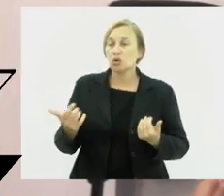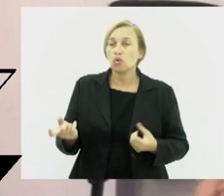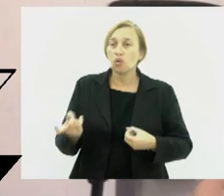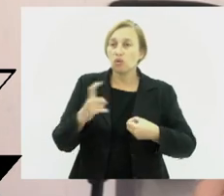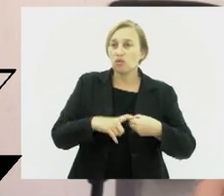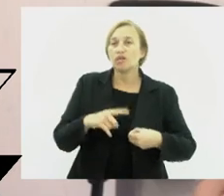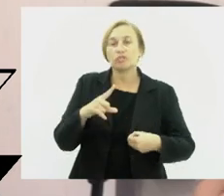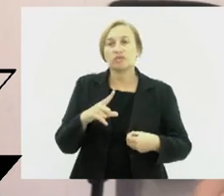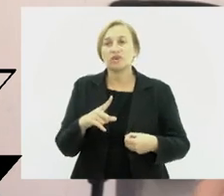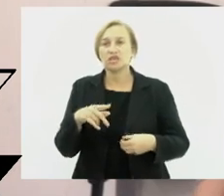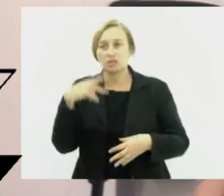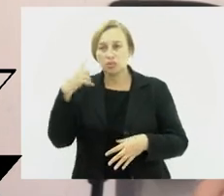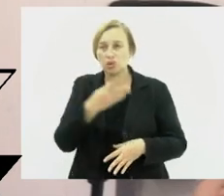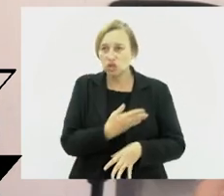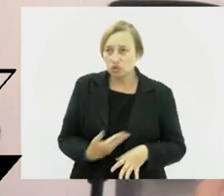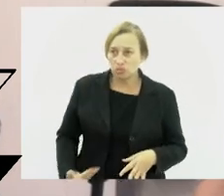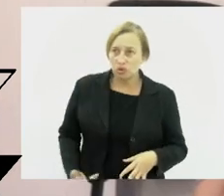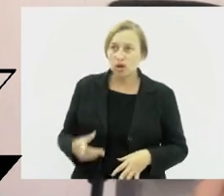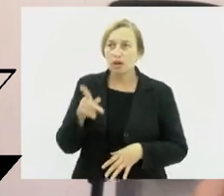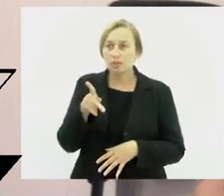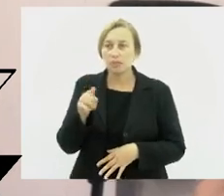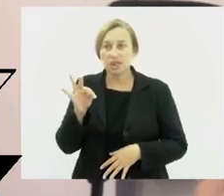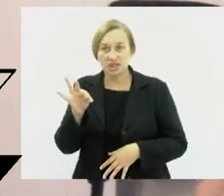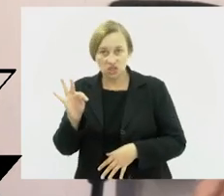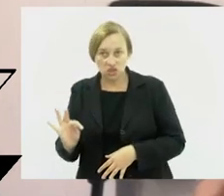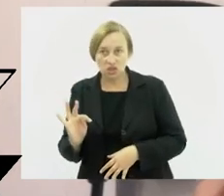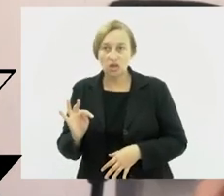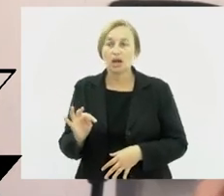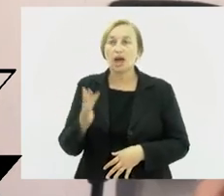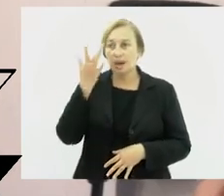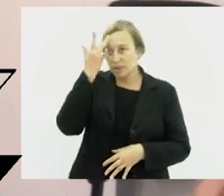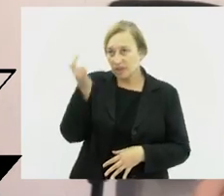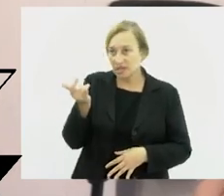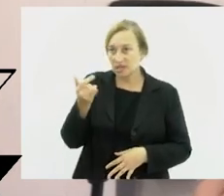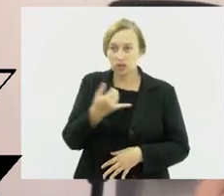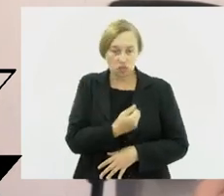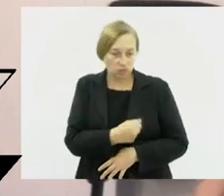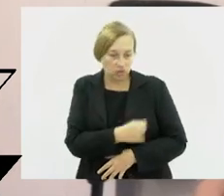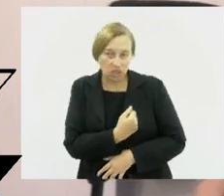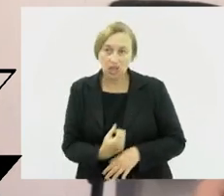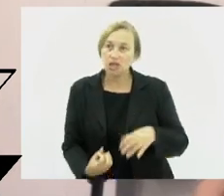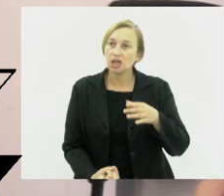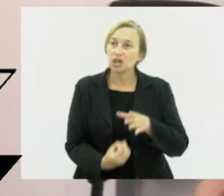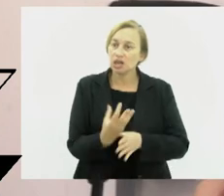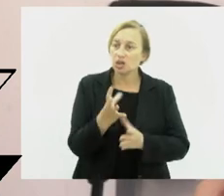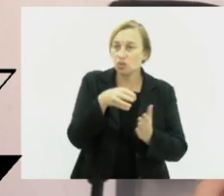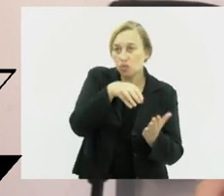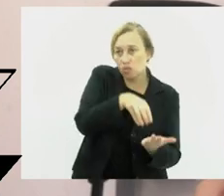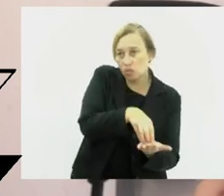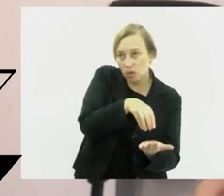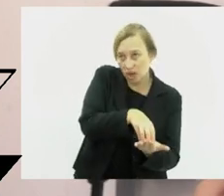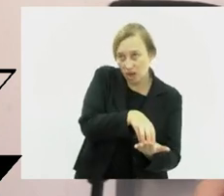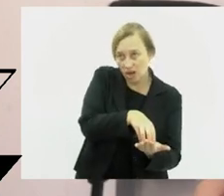política pública de pitbull, então imagina que amanhã Meriti faça um abrigo. Precisa de